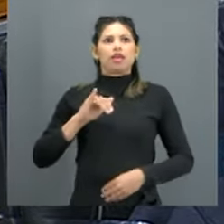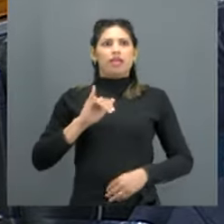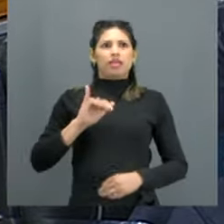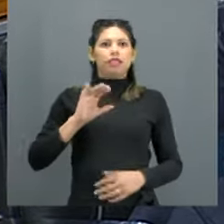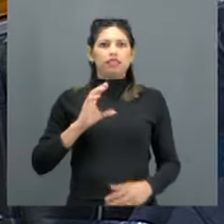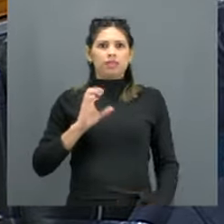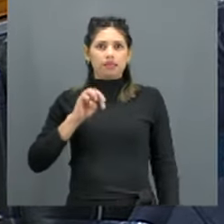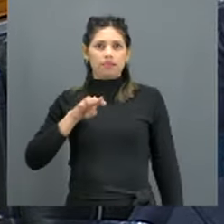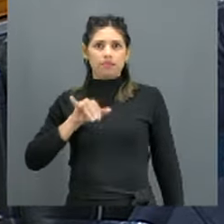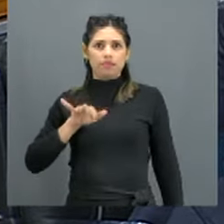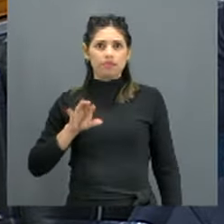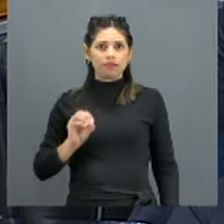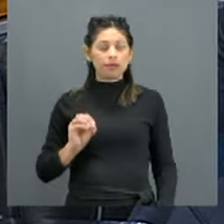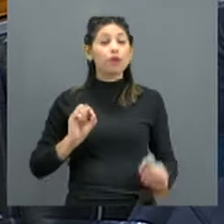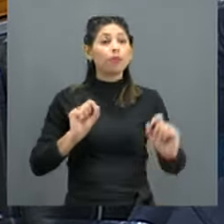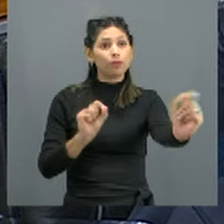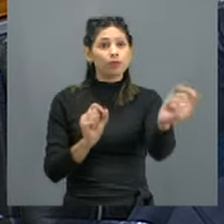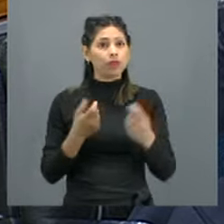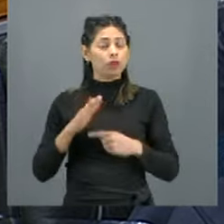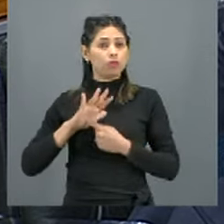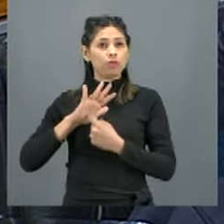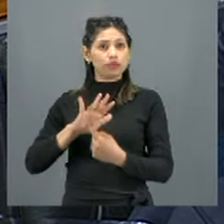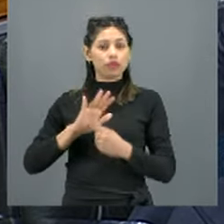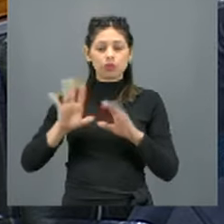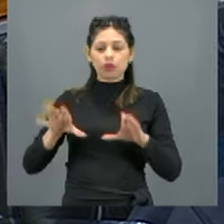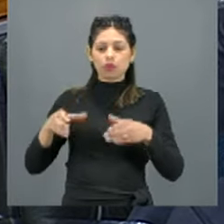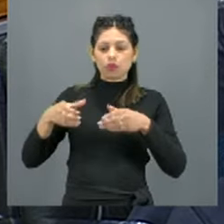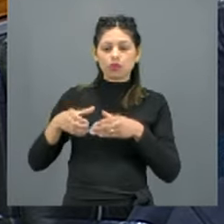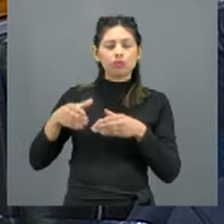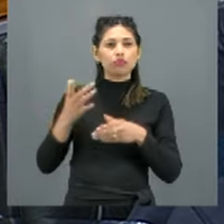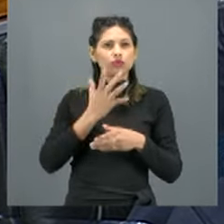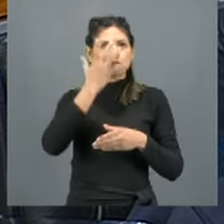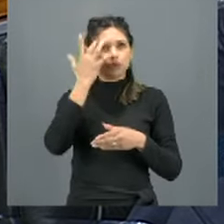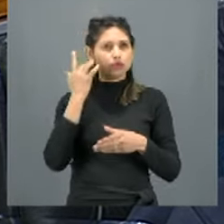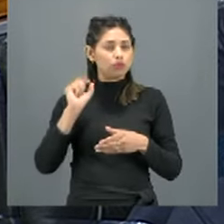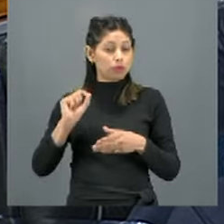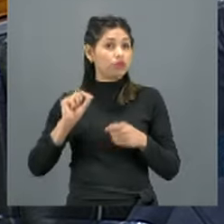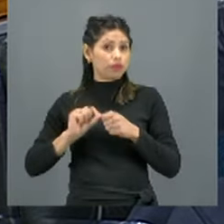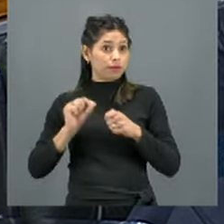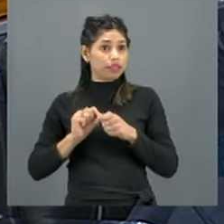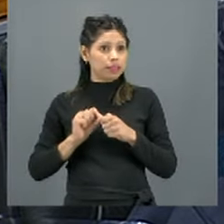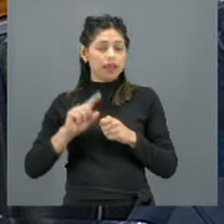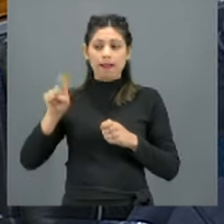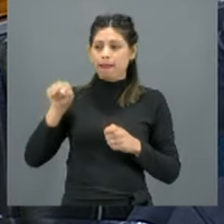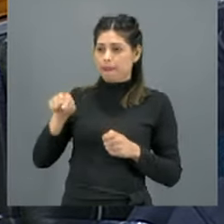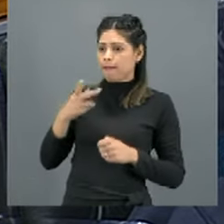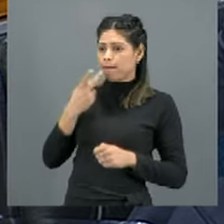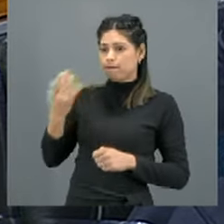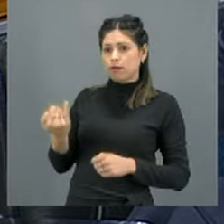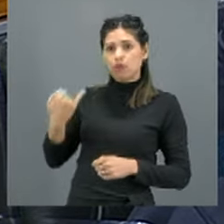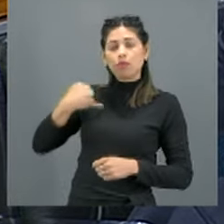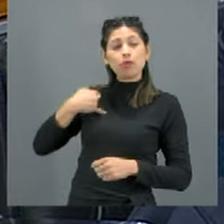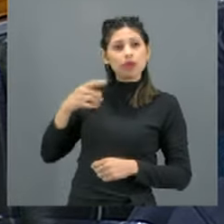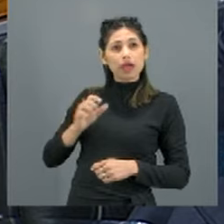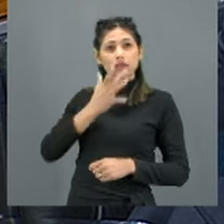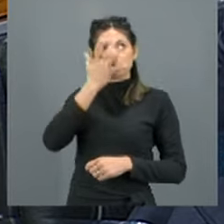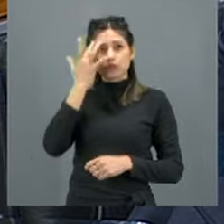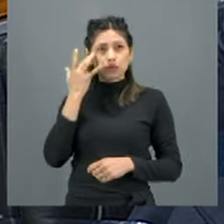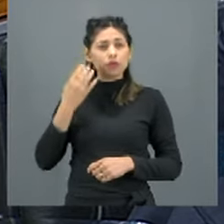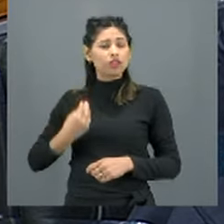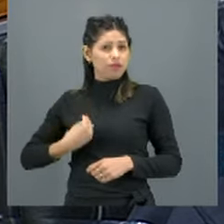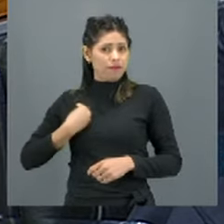de seringueiros. E como o rapaz colocou ali, né, quem vai viver do extrativismo pura e simplesmente vai morrer de